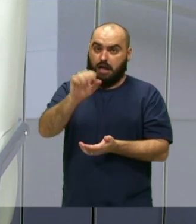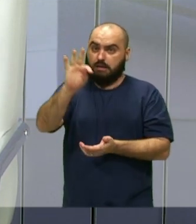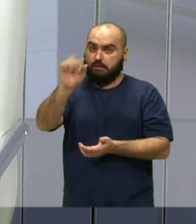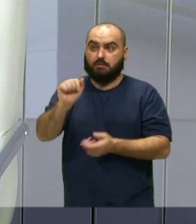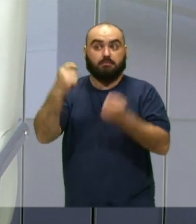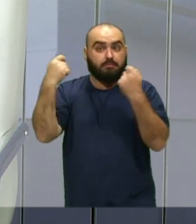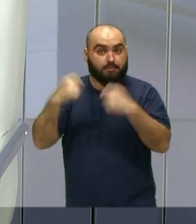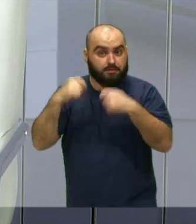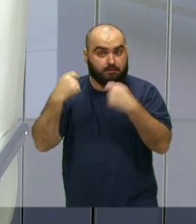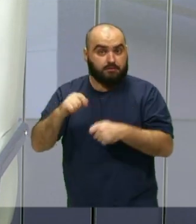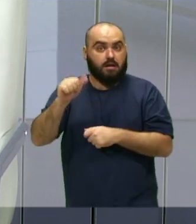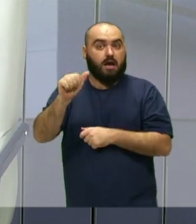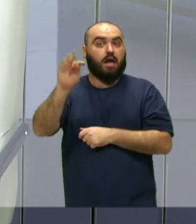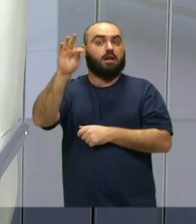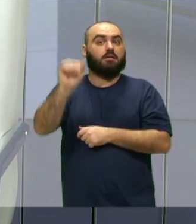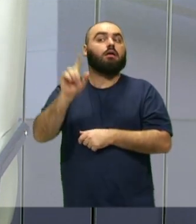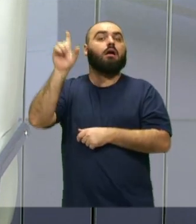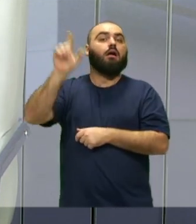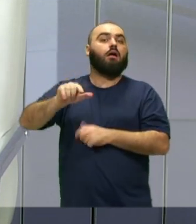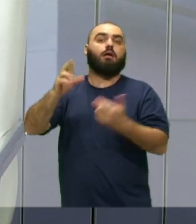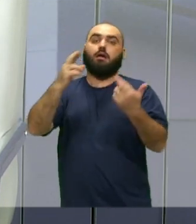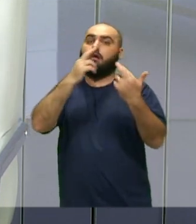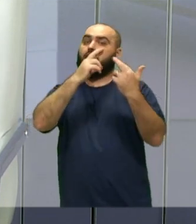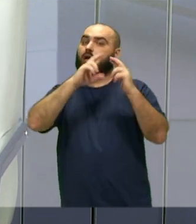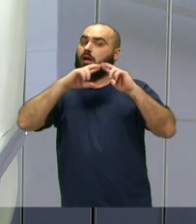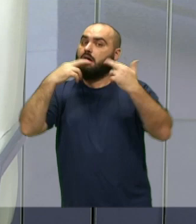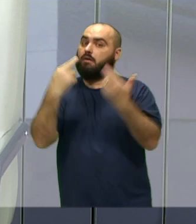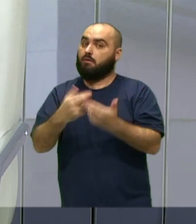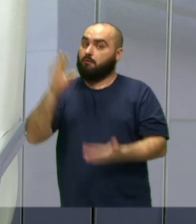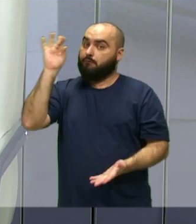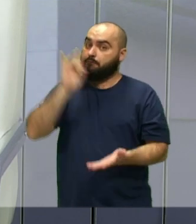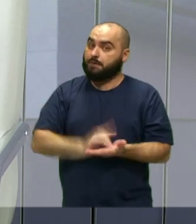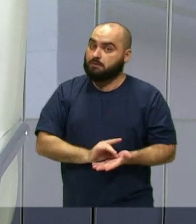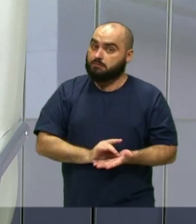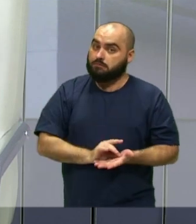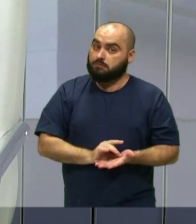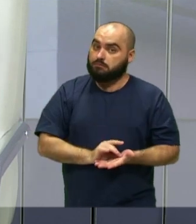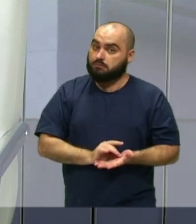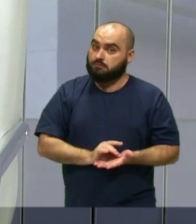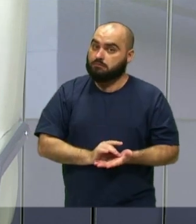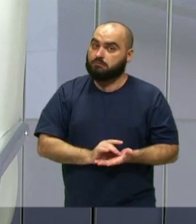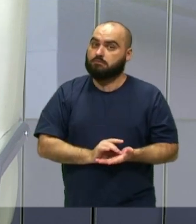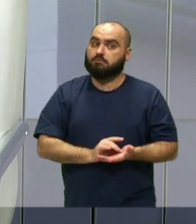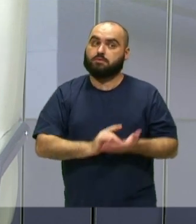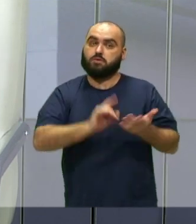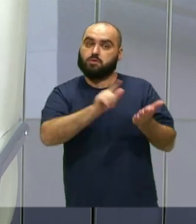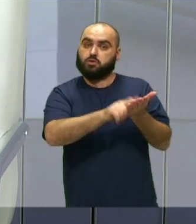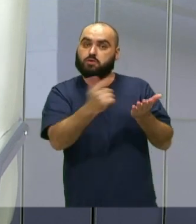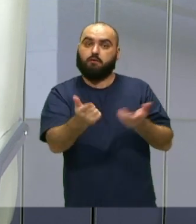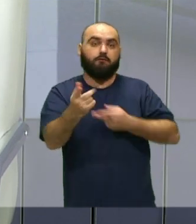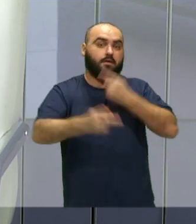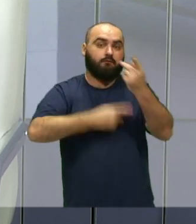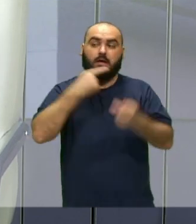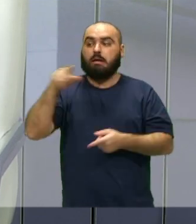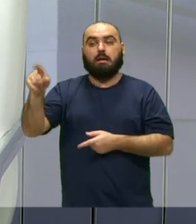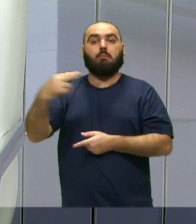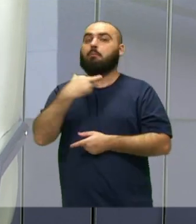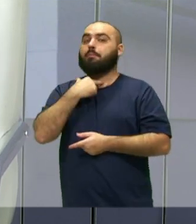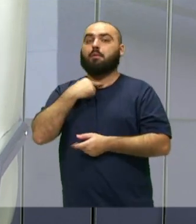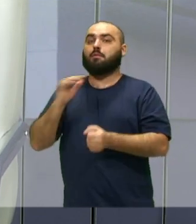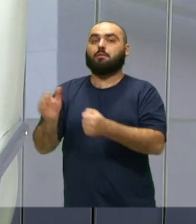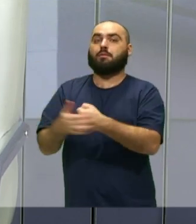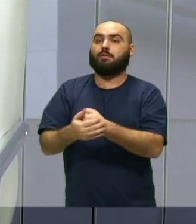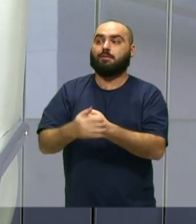deveria, já que é uma reunião oficial, todo mundo sabia, inclusive as matérias falam sobre isso, ele não pode esconder isso daí,